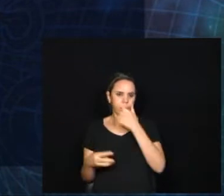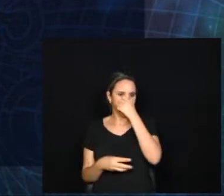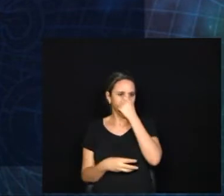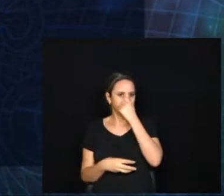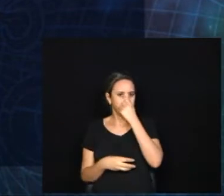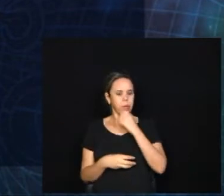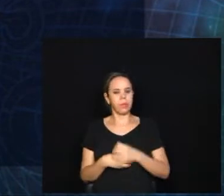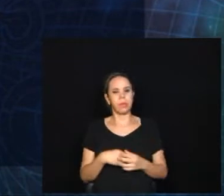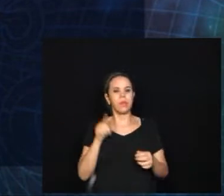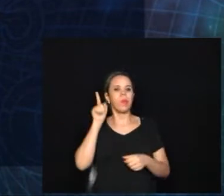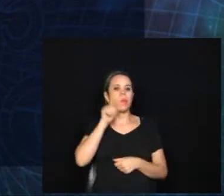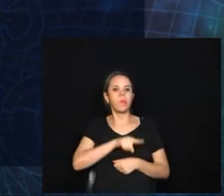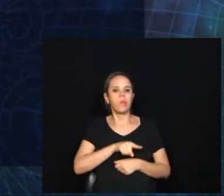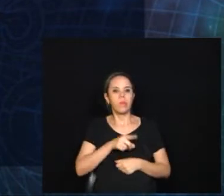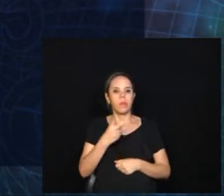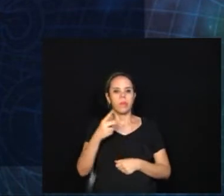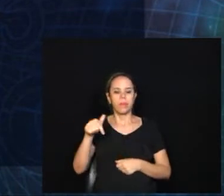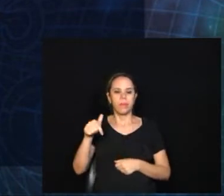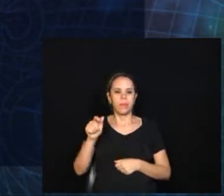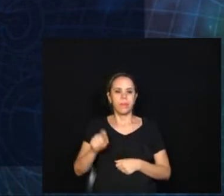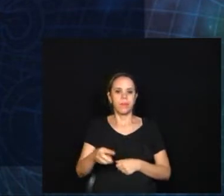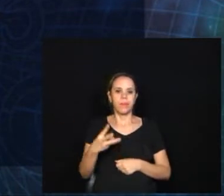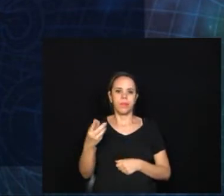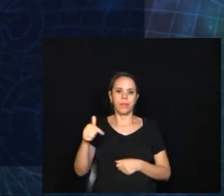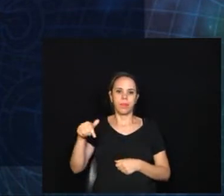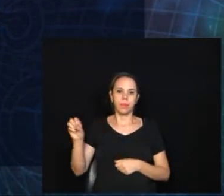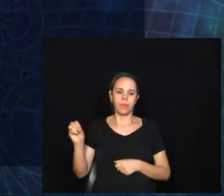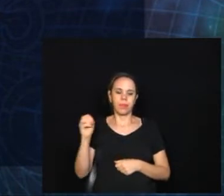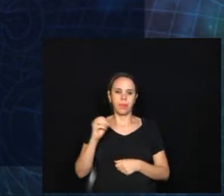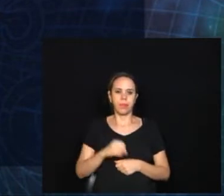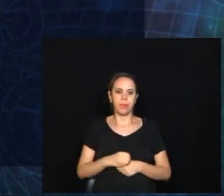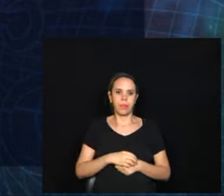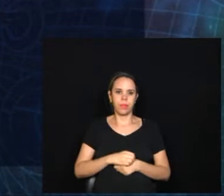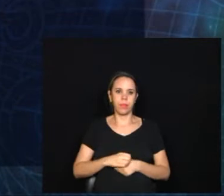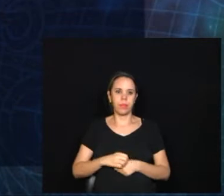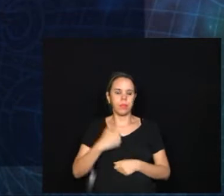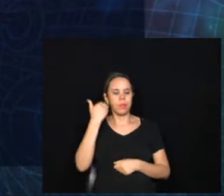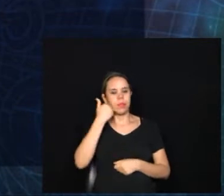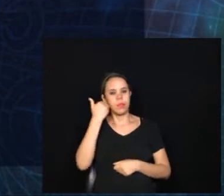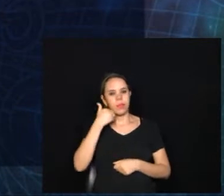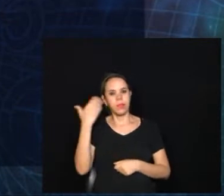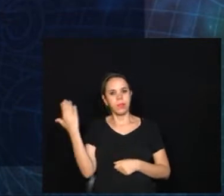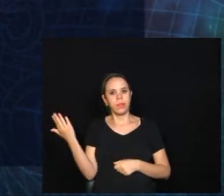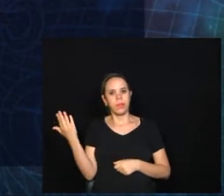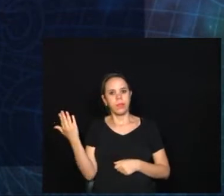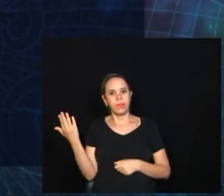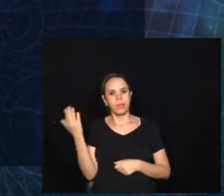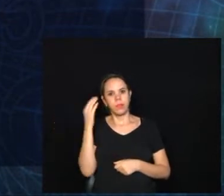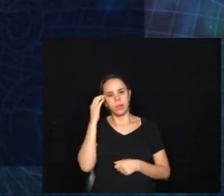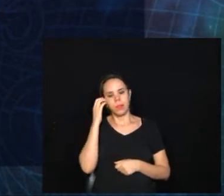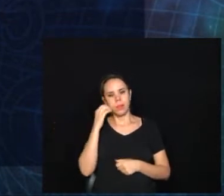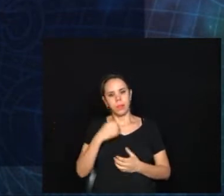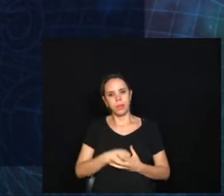28.843. Americana, 27.370. Santa Bárbara do Oeste,